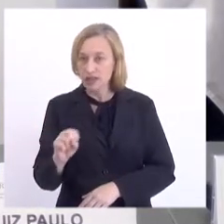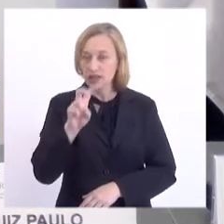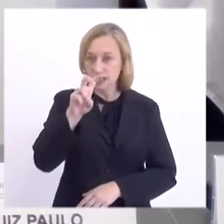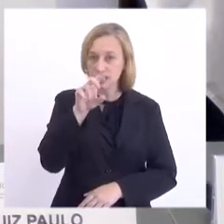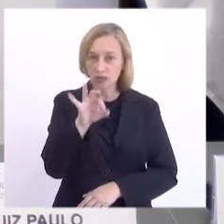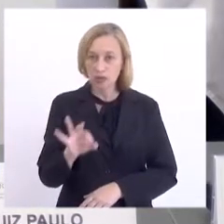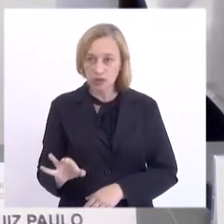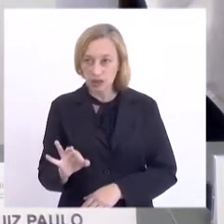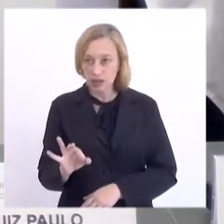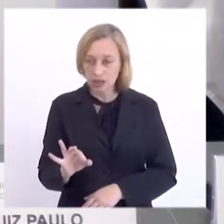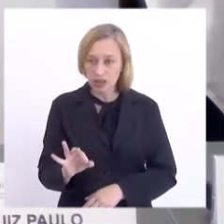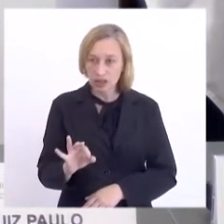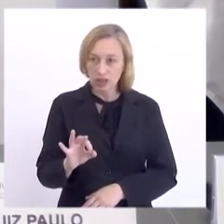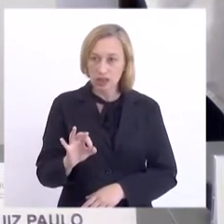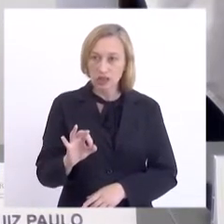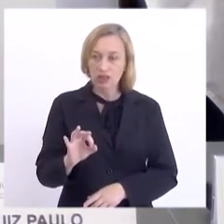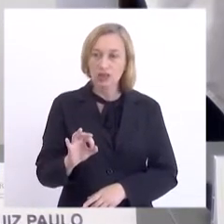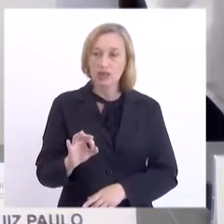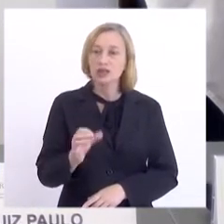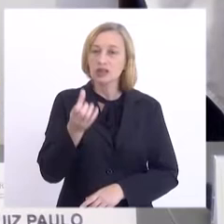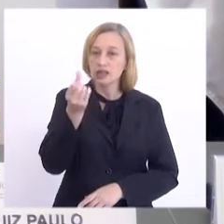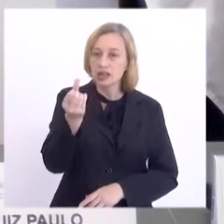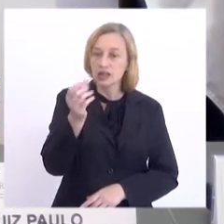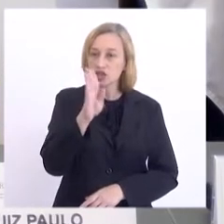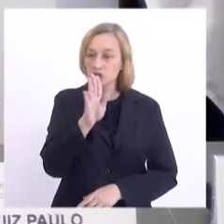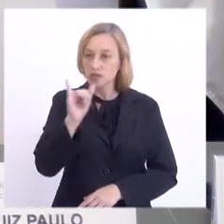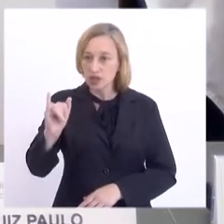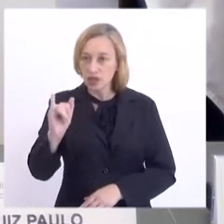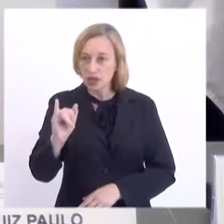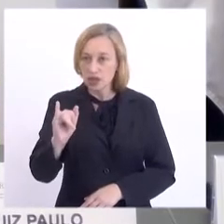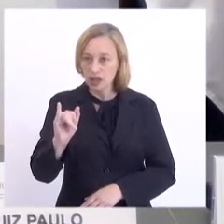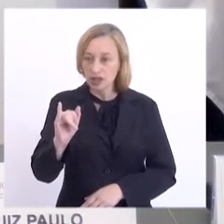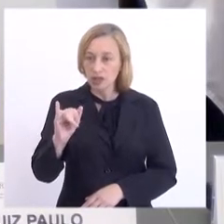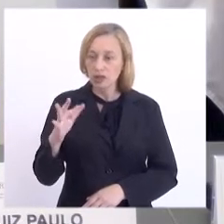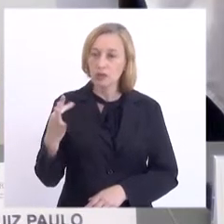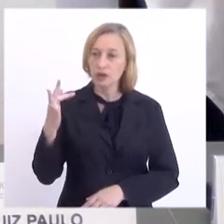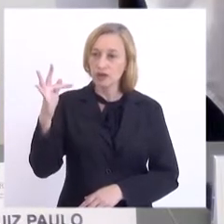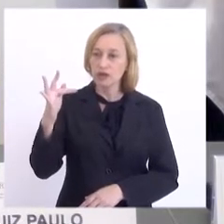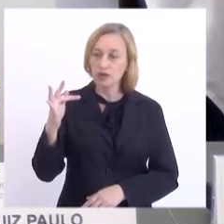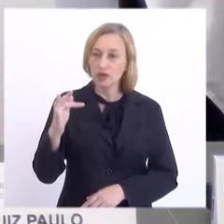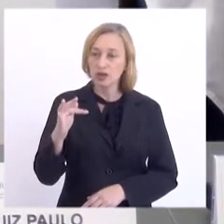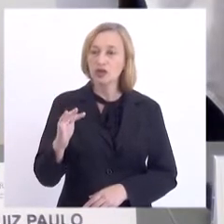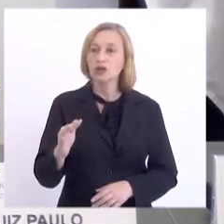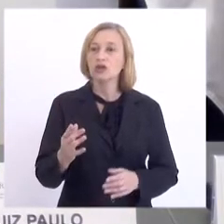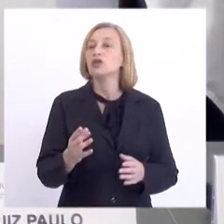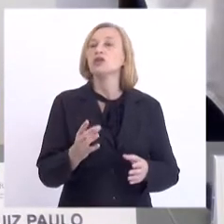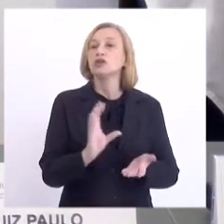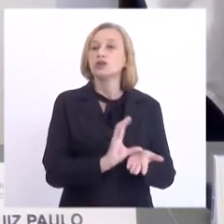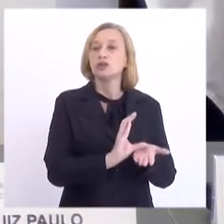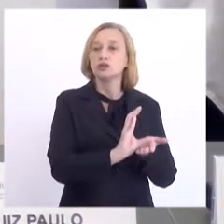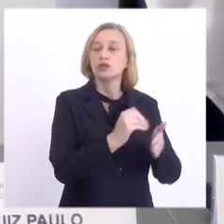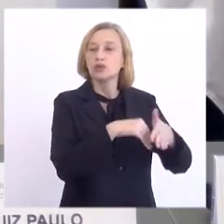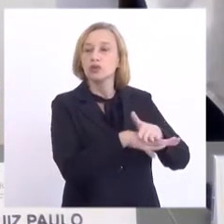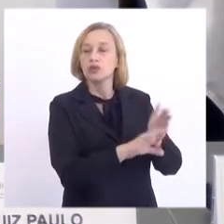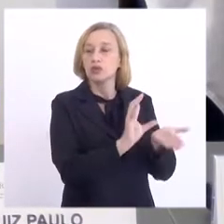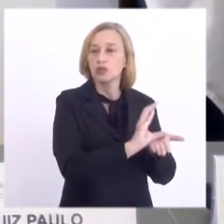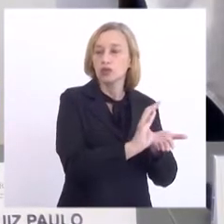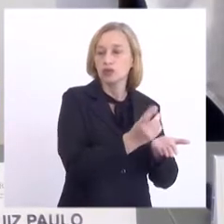cinco porcento de 6B que a previsão do fundo Estadual de combate à pobreza